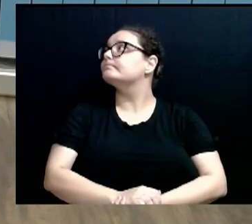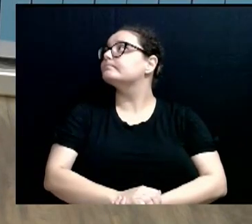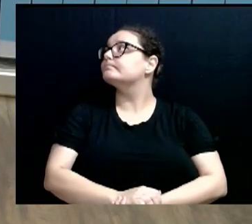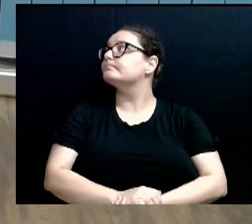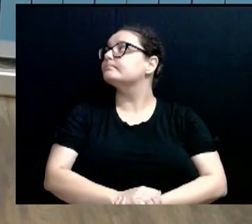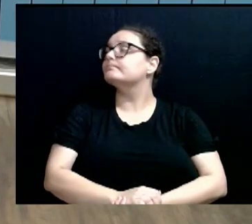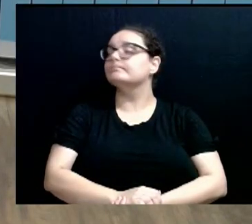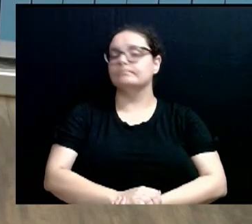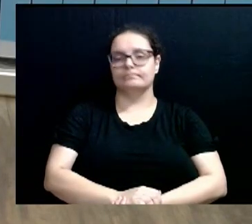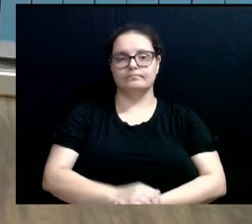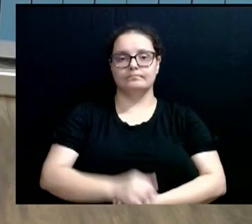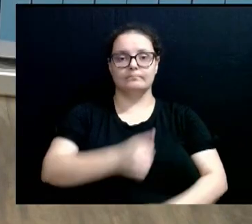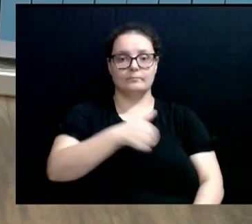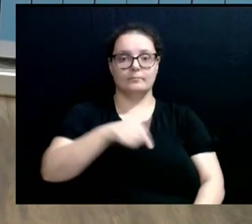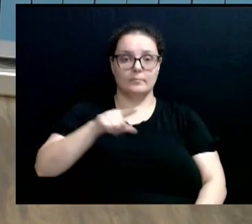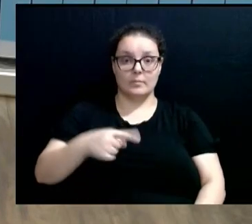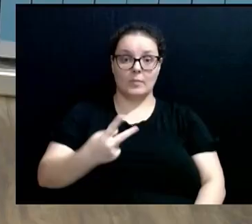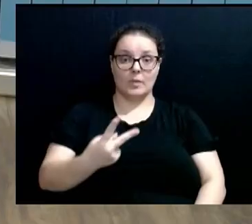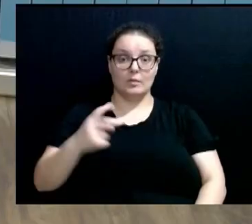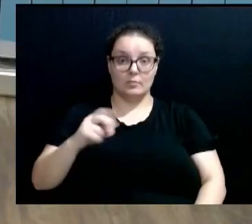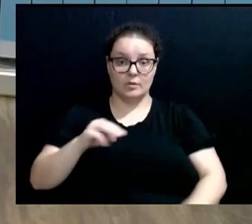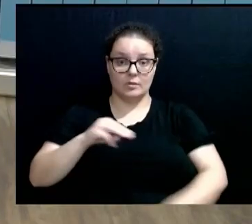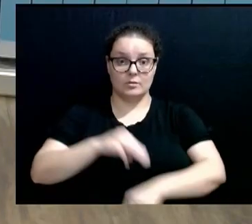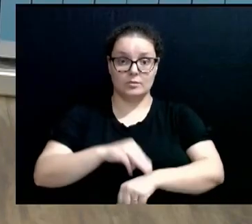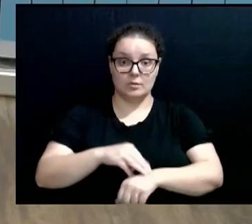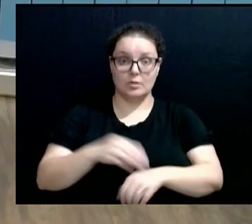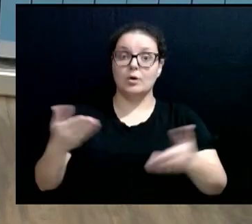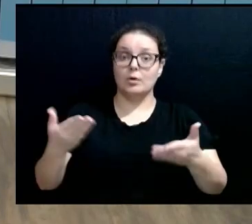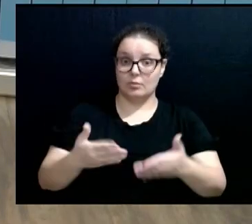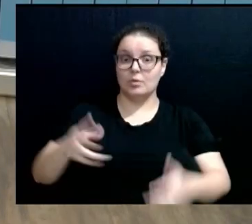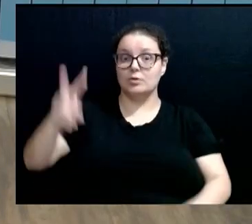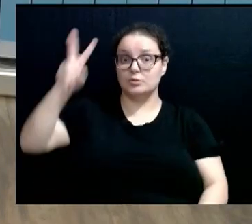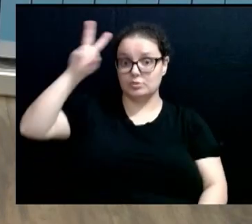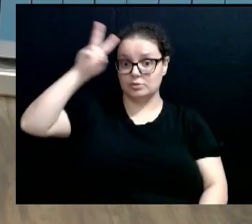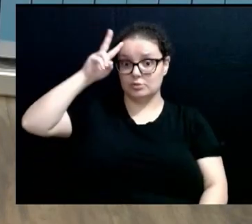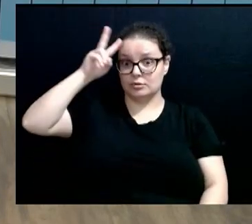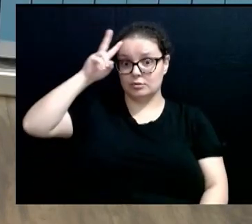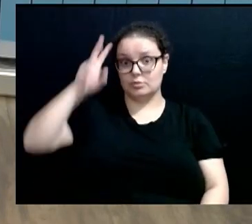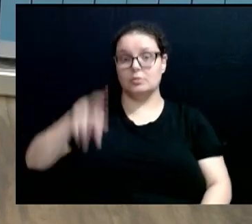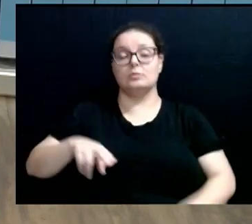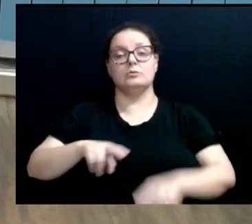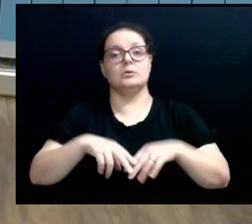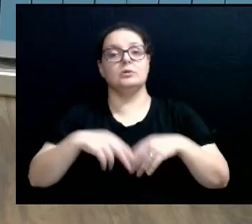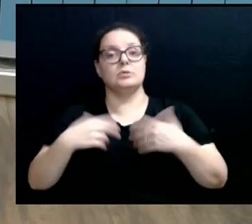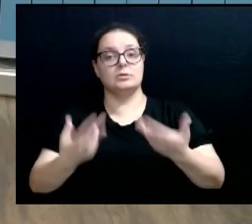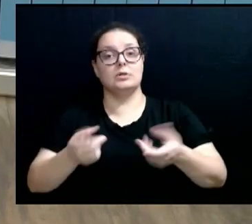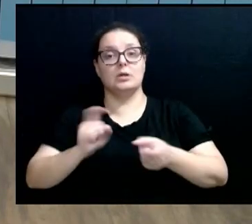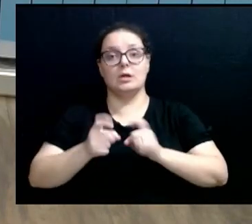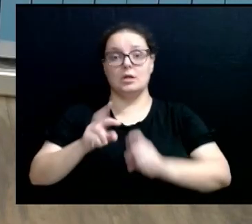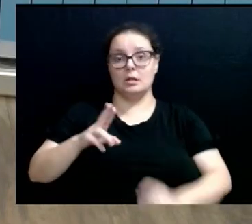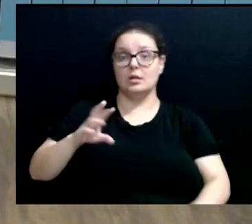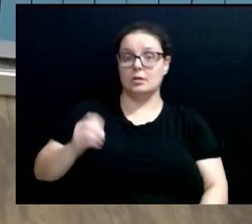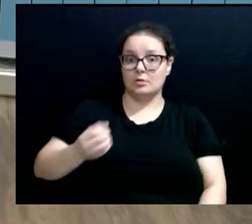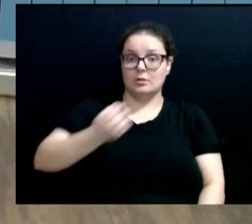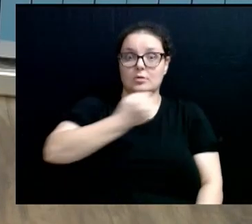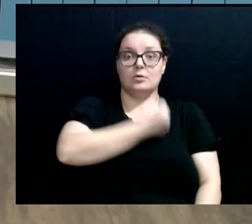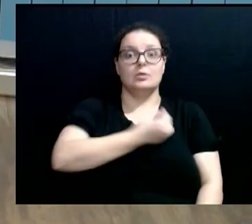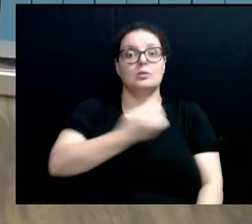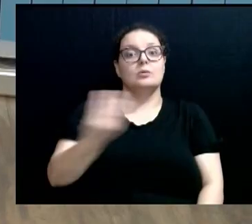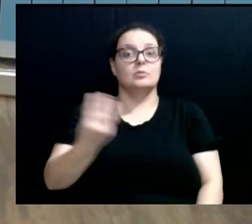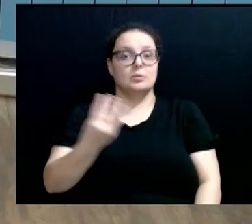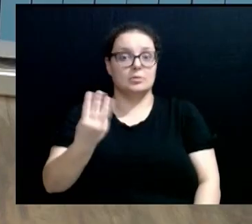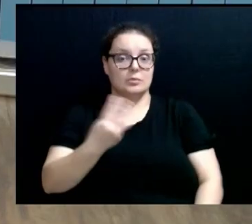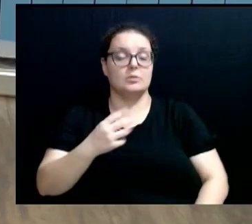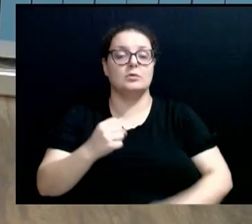12h mais 20 minutos, hoje é segunda-feira, portanto é dia de reunião ordinária, a terceira do ano.